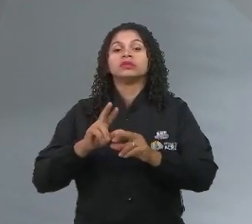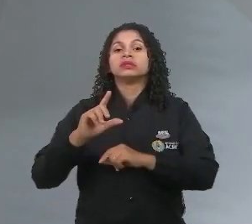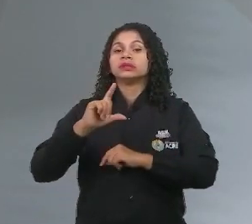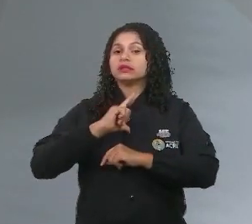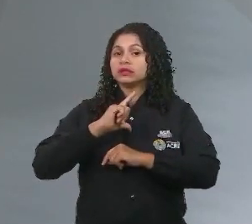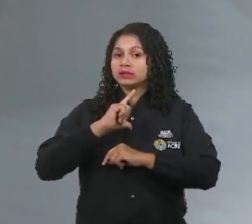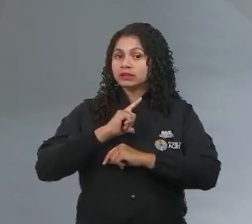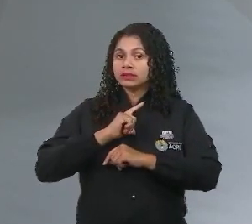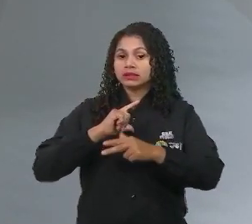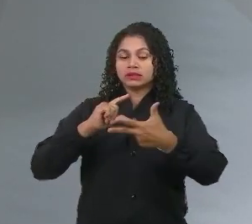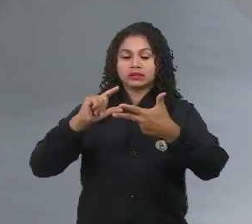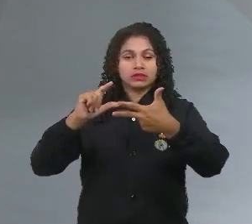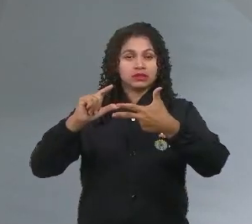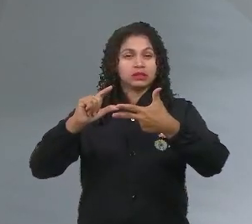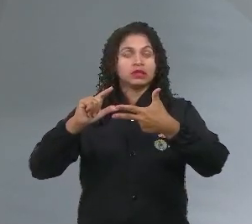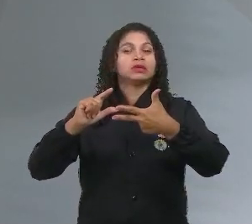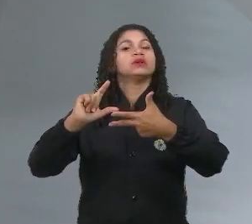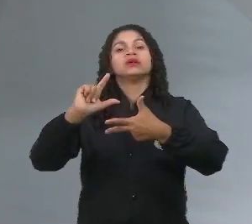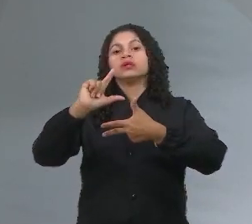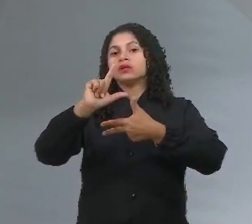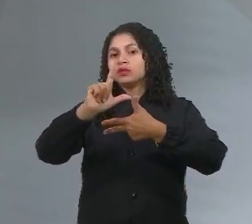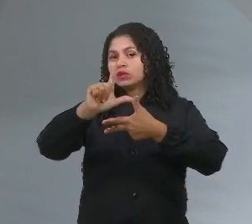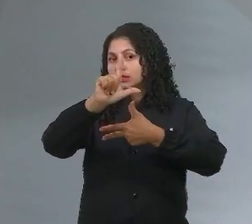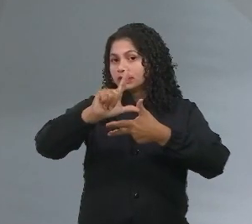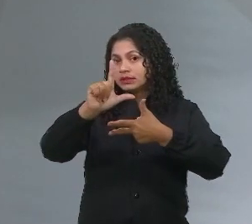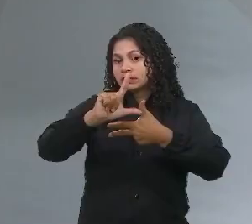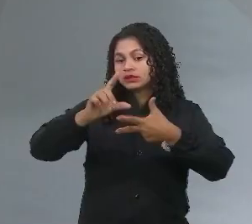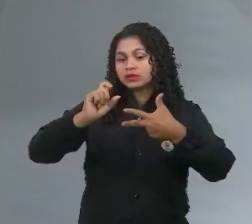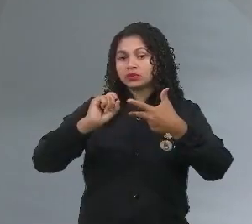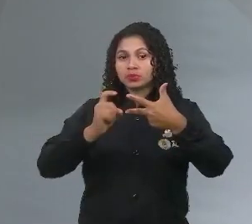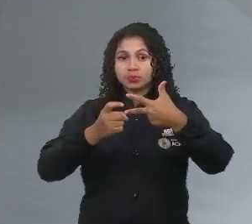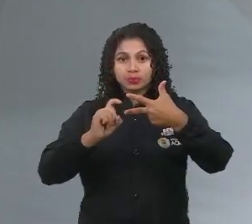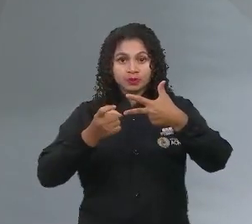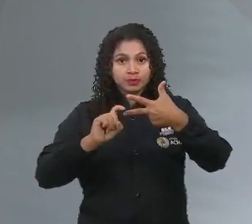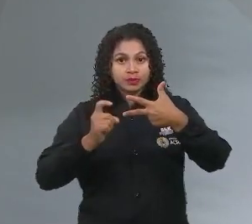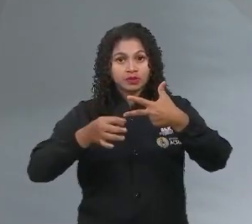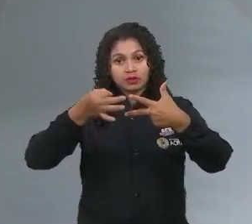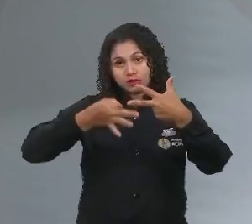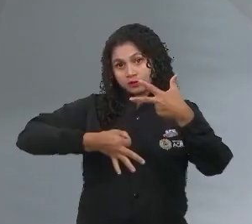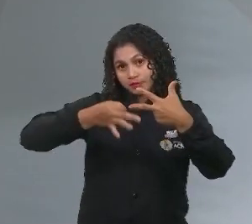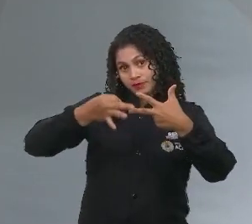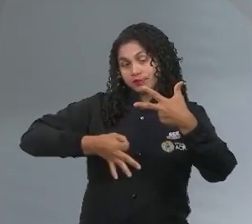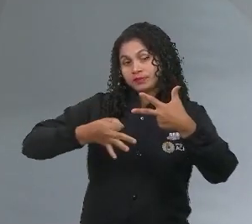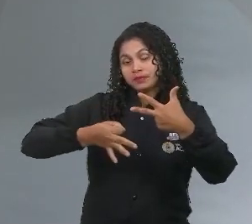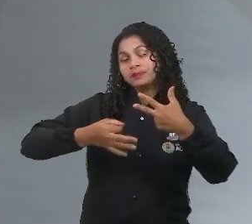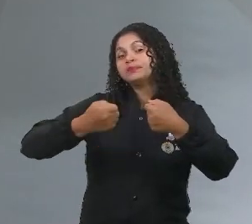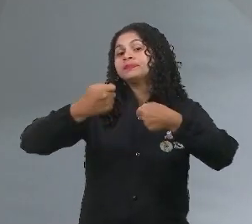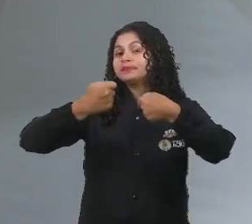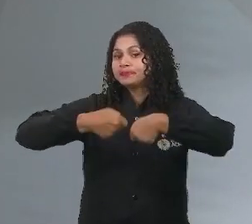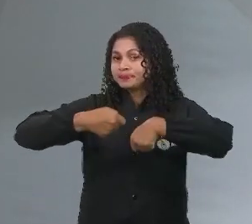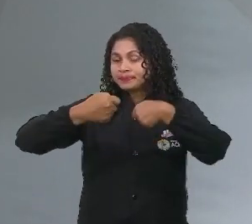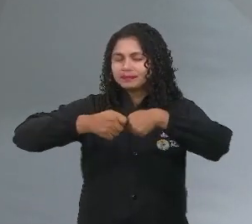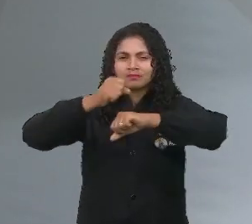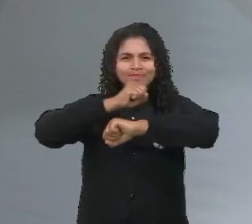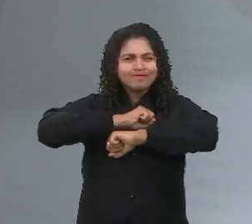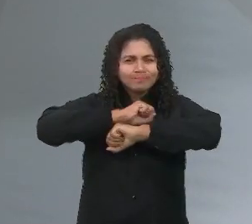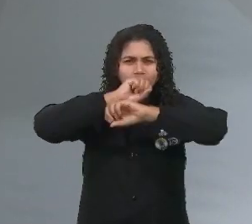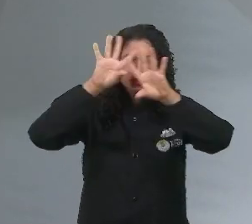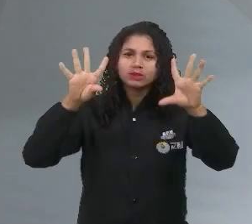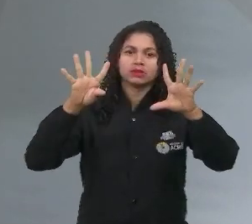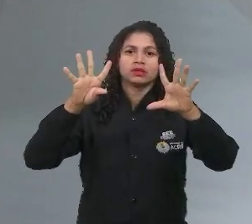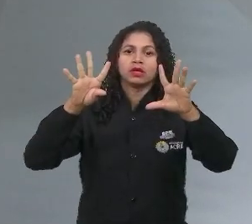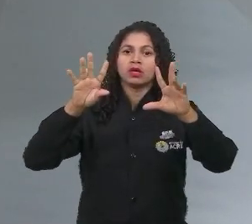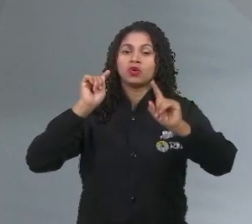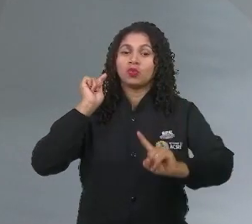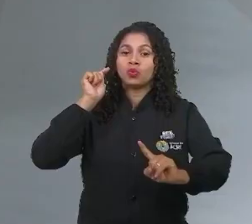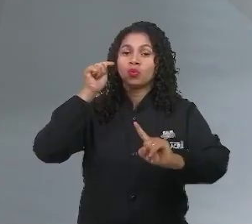o Legislativo, o Executivo e o Judiciário. Precisamos ter clareza a respeito da função desses poderes,